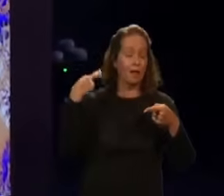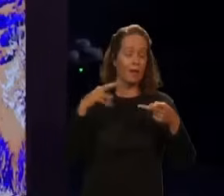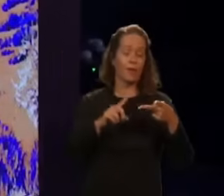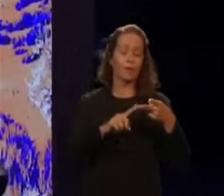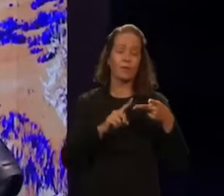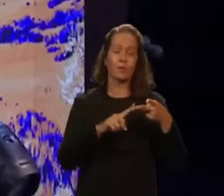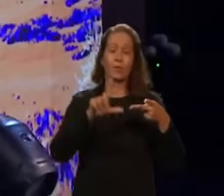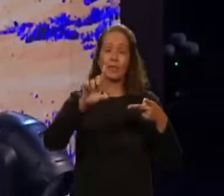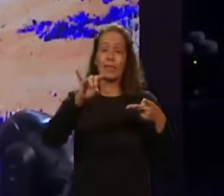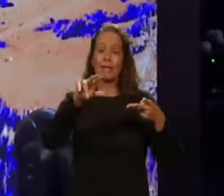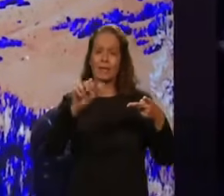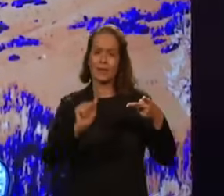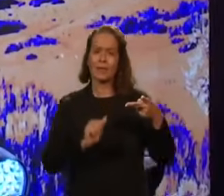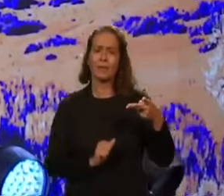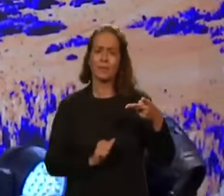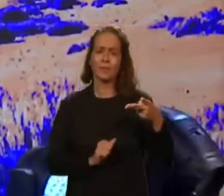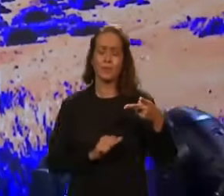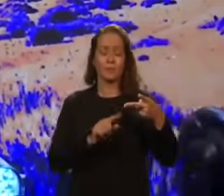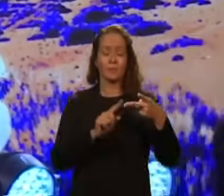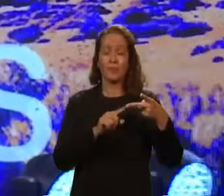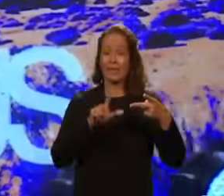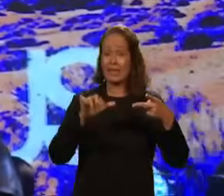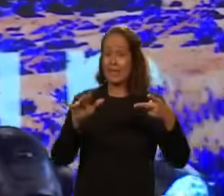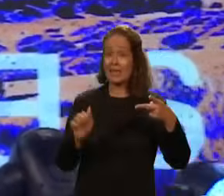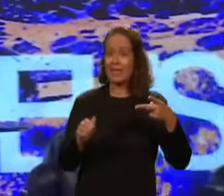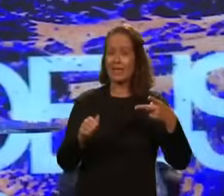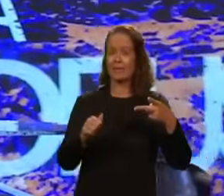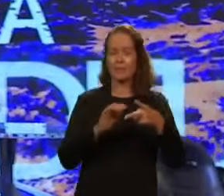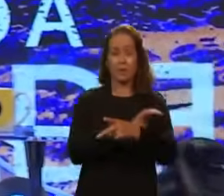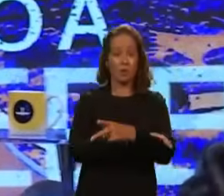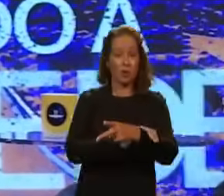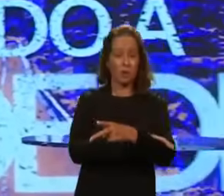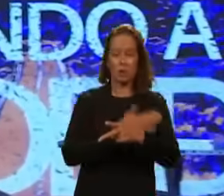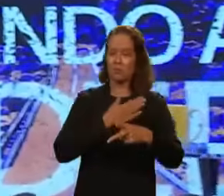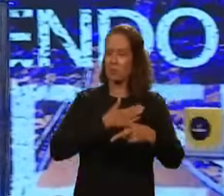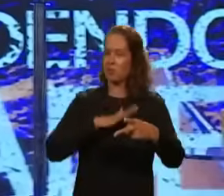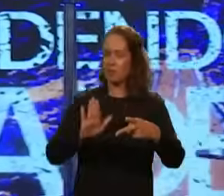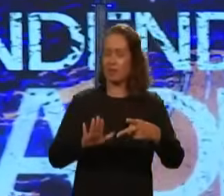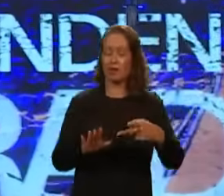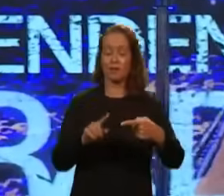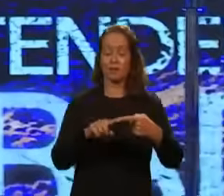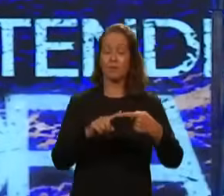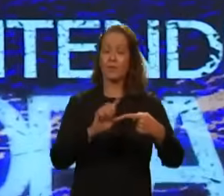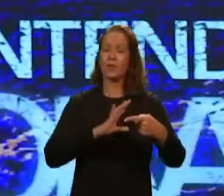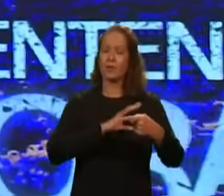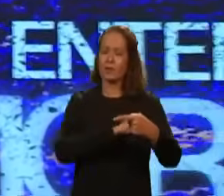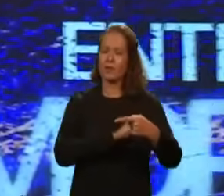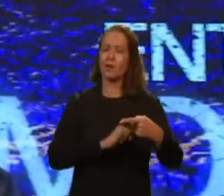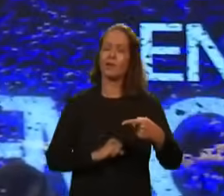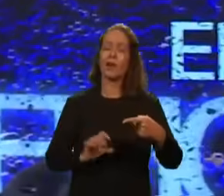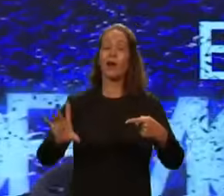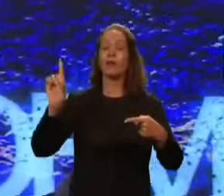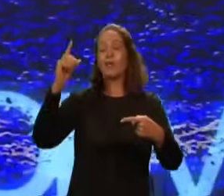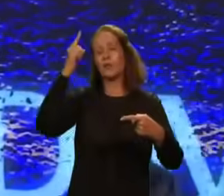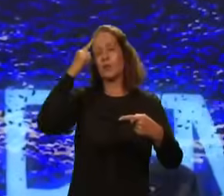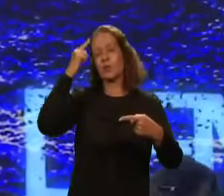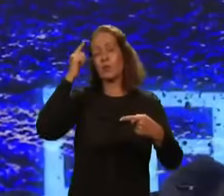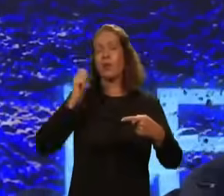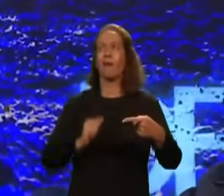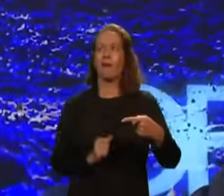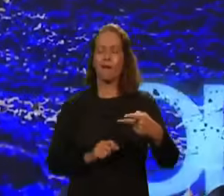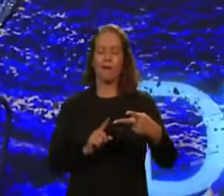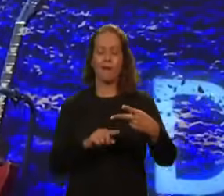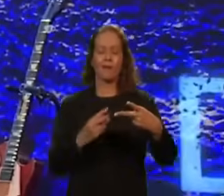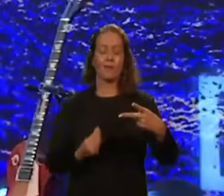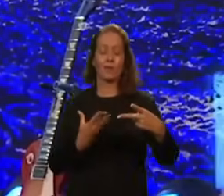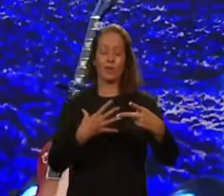Raquel. Quando Deus viu isso, sabe o que Deus falou? Vou dar filhos para Lia e vou deixar Raquel